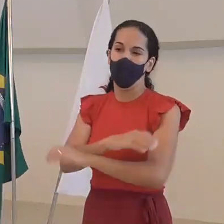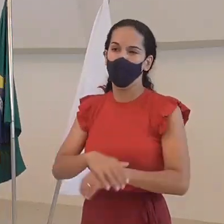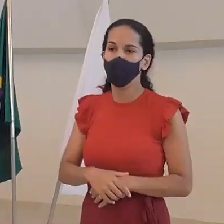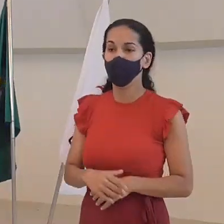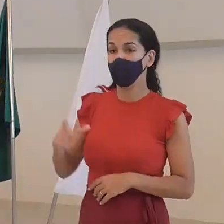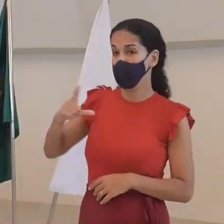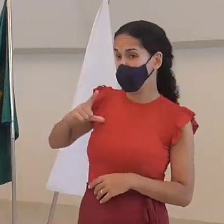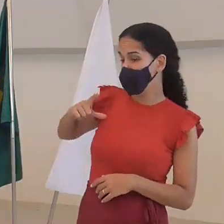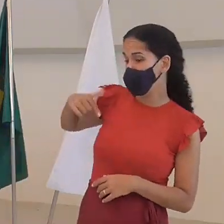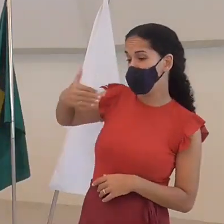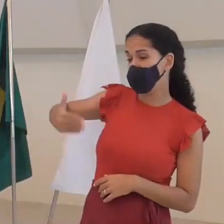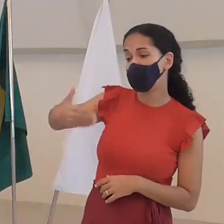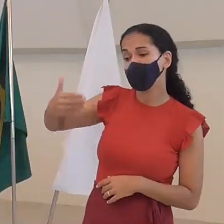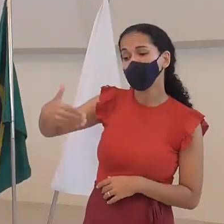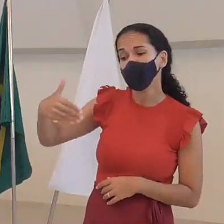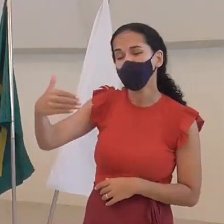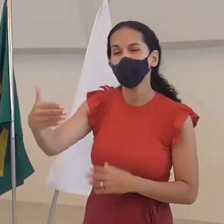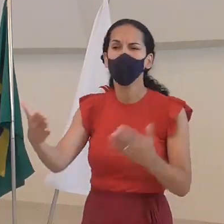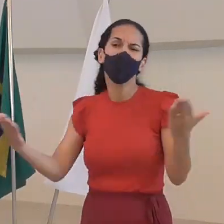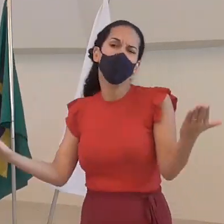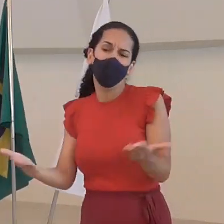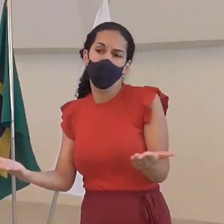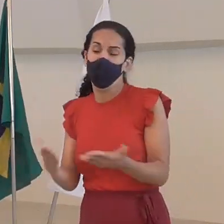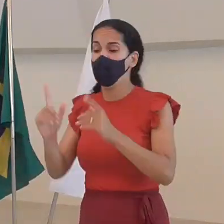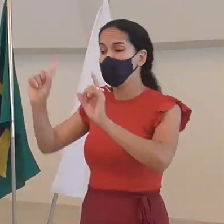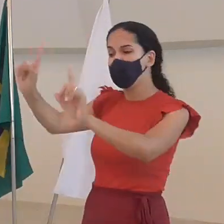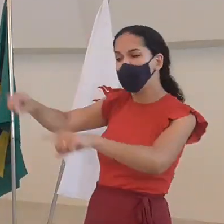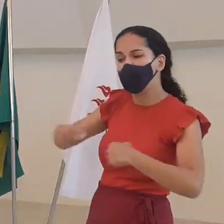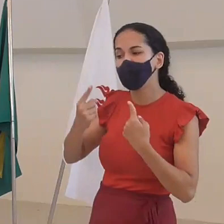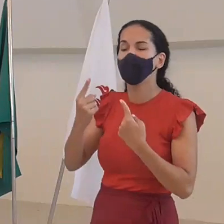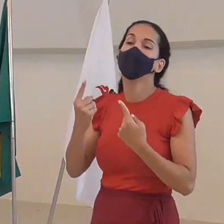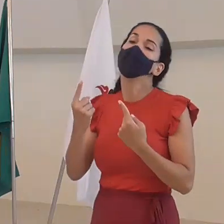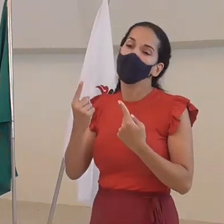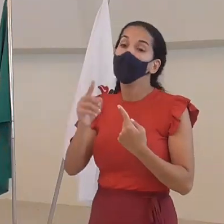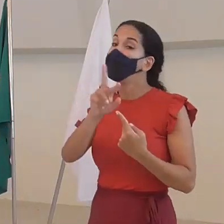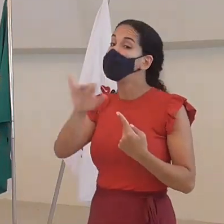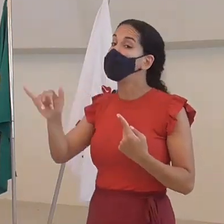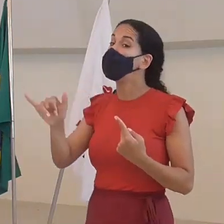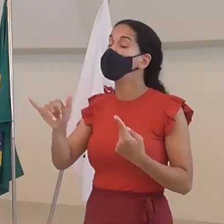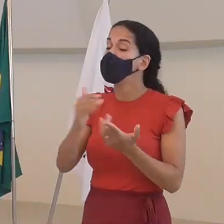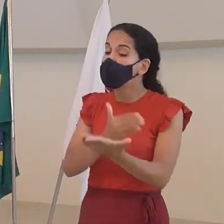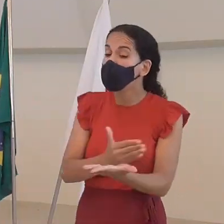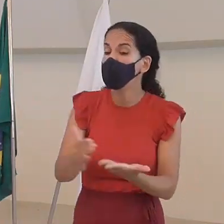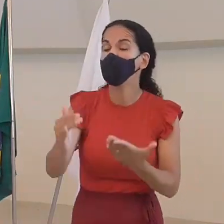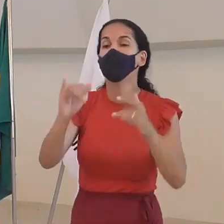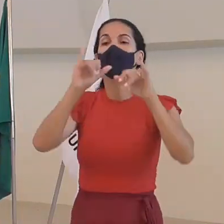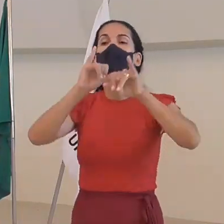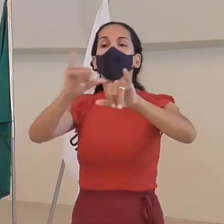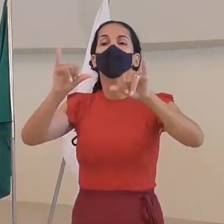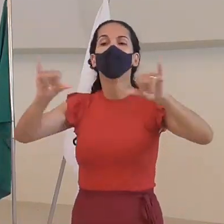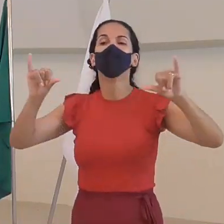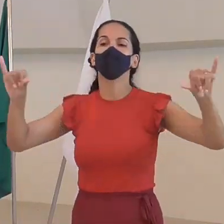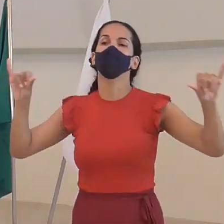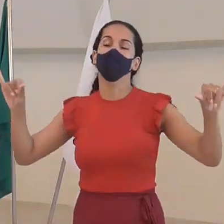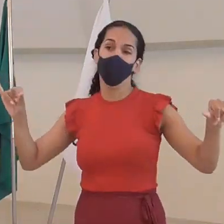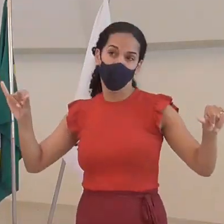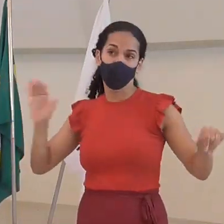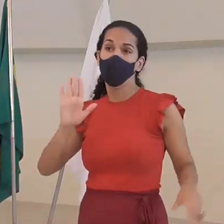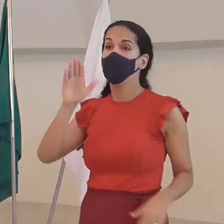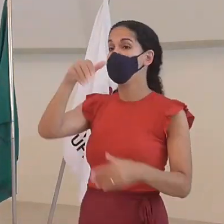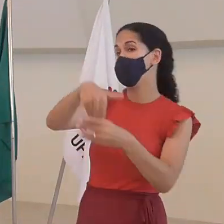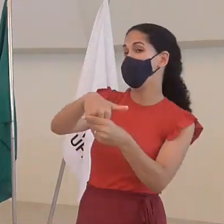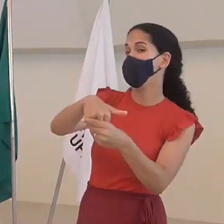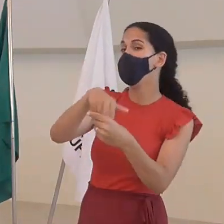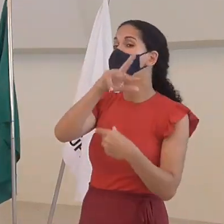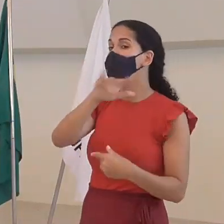próximos dias, em meio a estes desafios, teremos o início da campanha eleitoral para a renovação dos mandatos